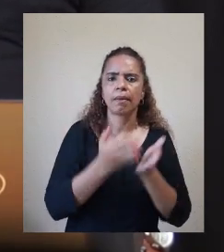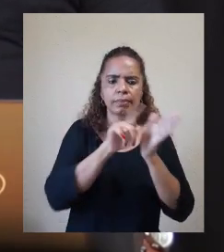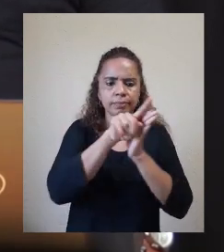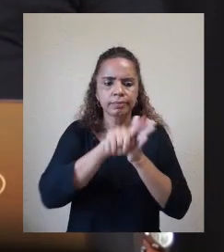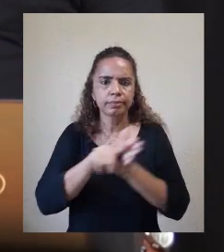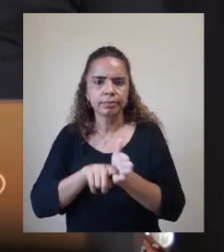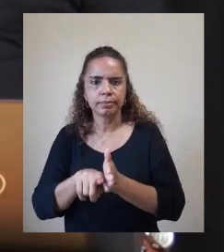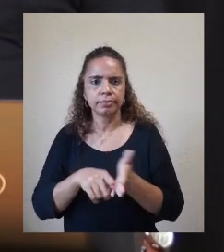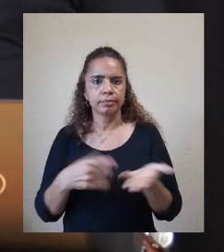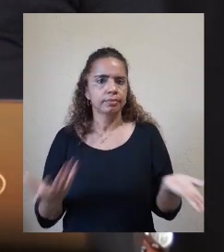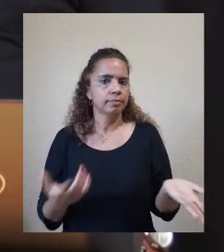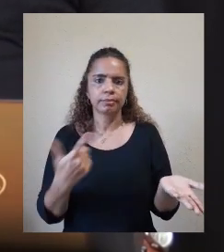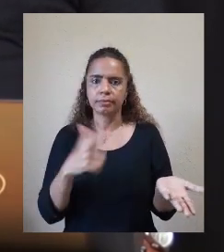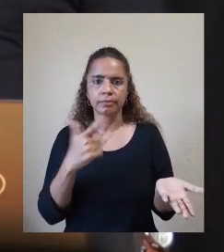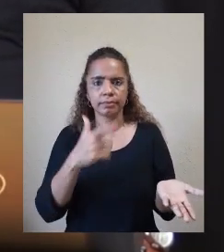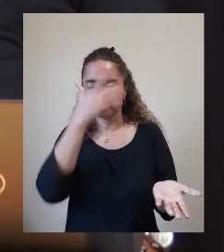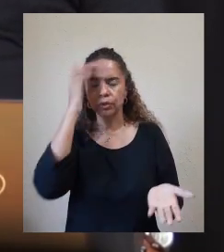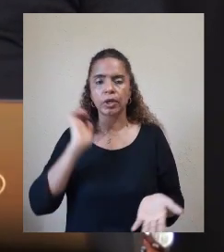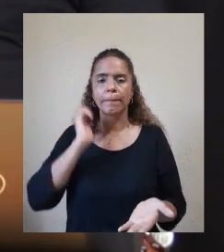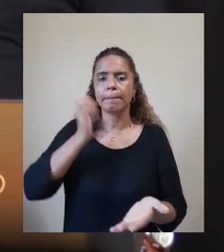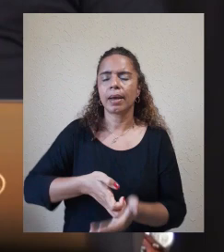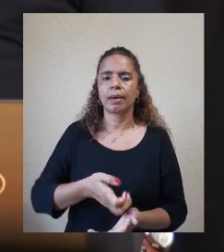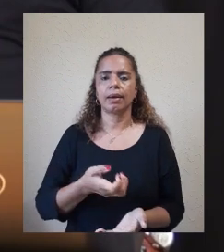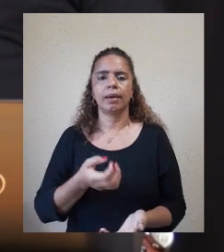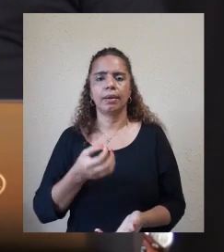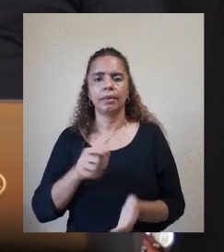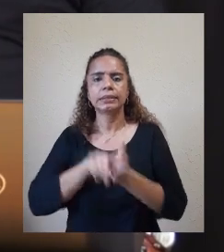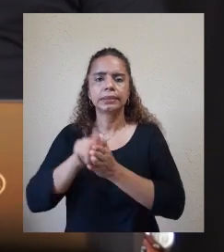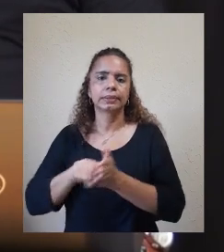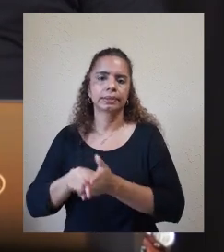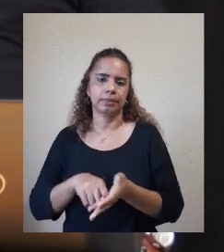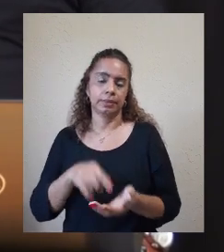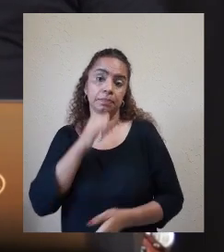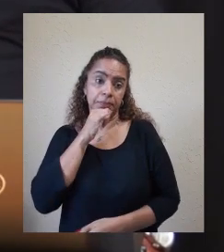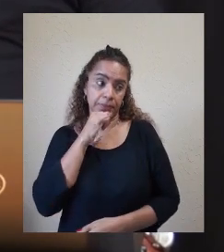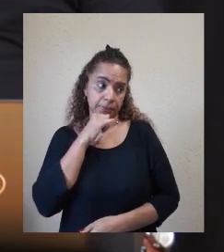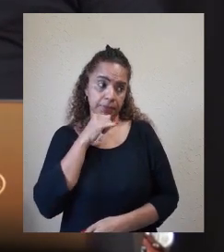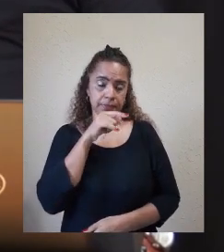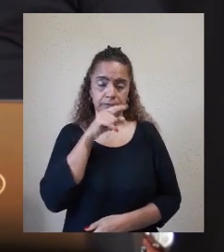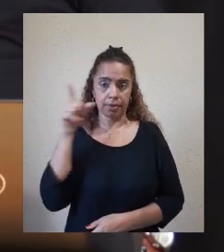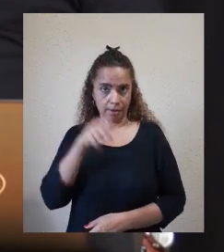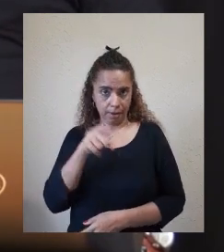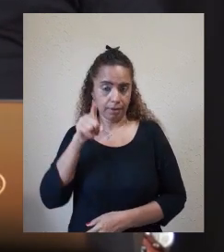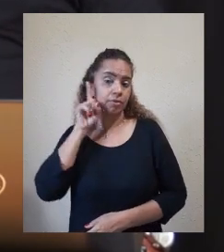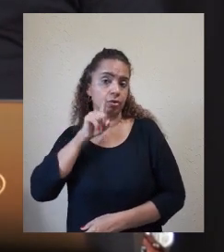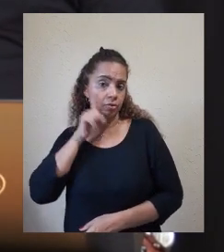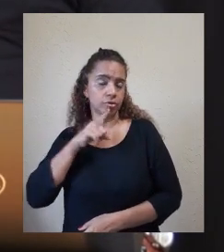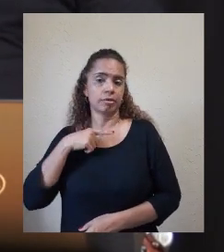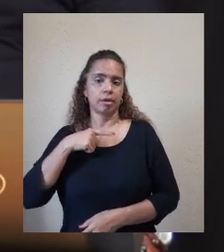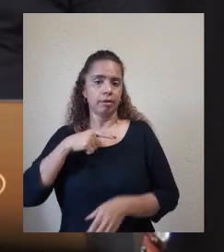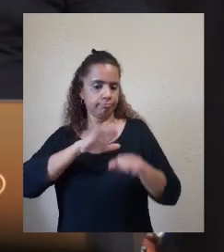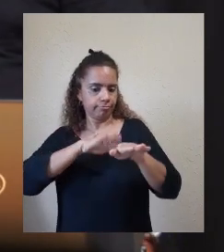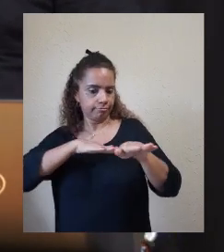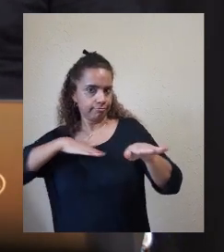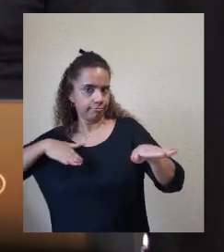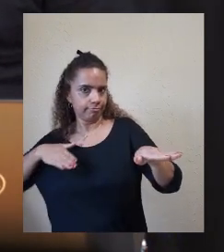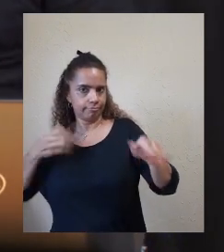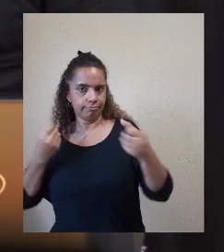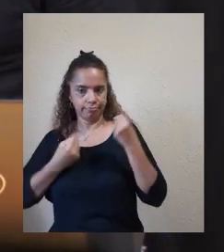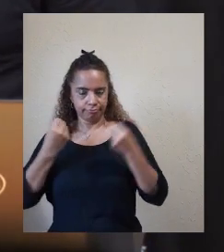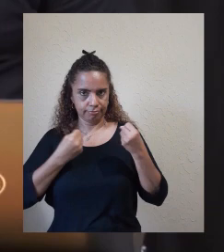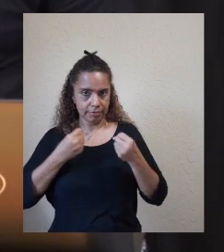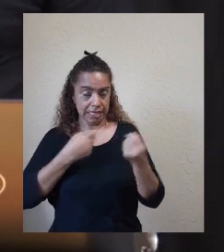fila de drive-thru pro teste. Né? Mas o cara tem que pagar pelo teste. Claro. Entendeu? Então, se ele não tiver um seguro saúde